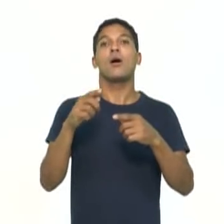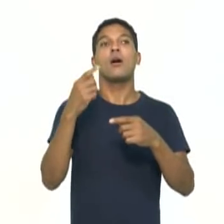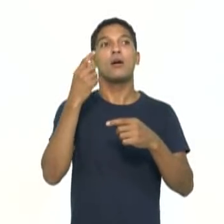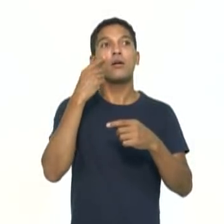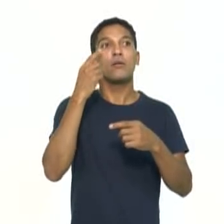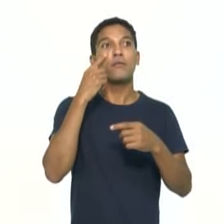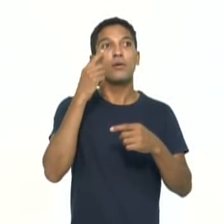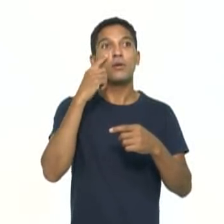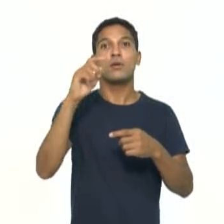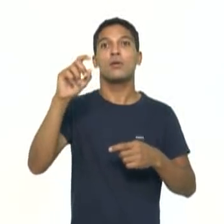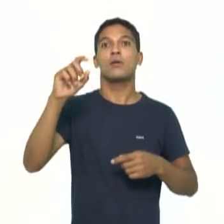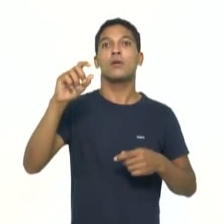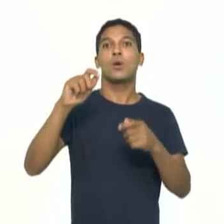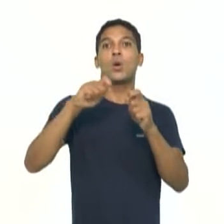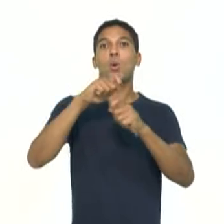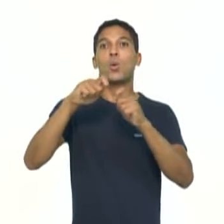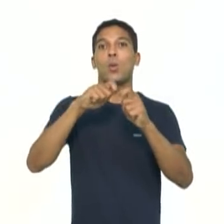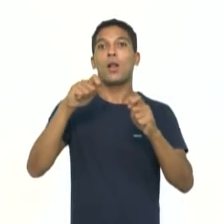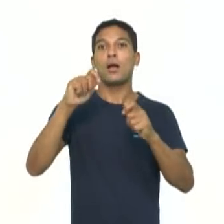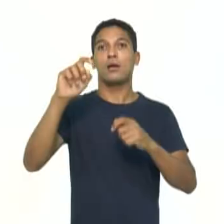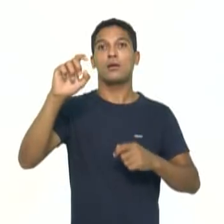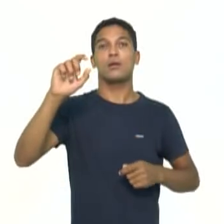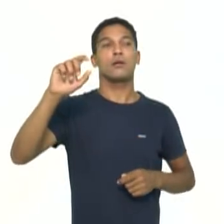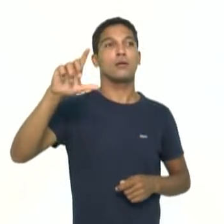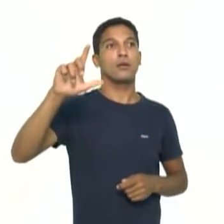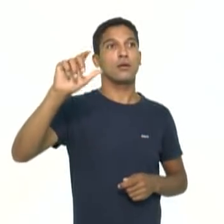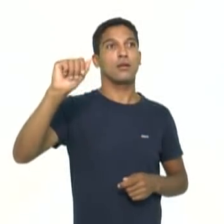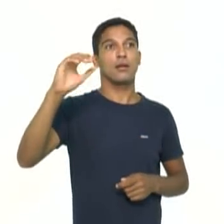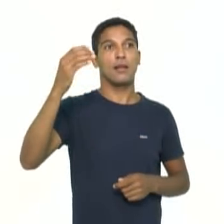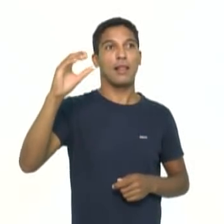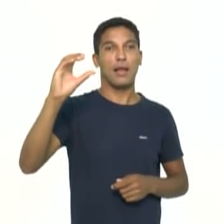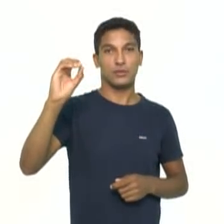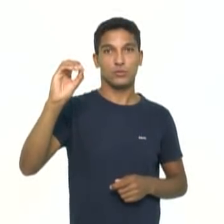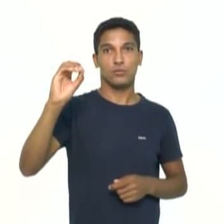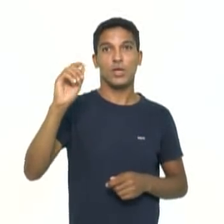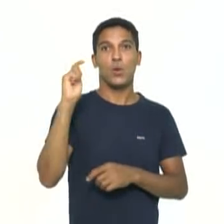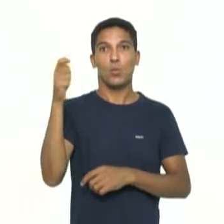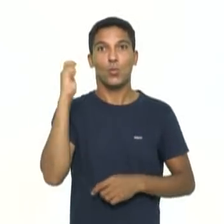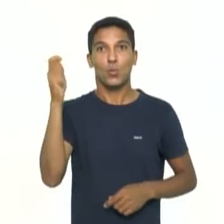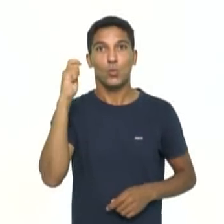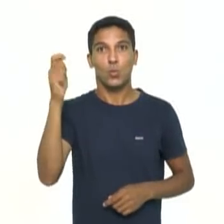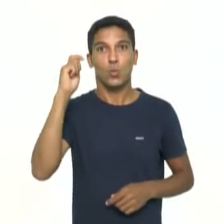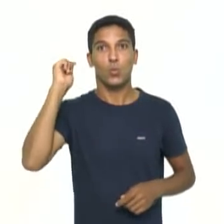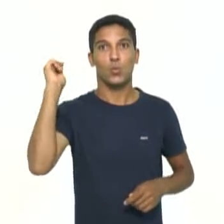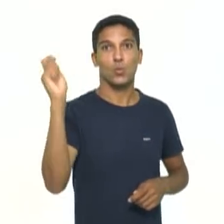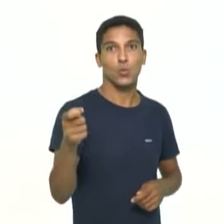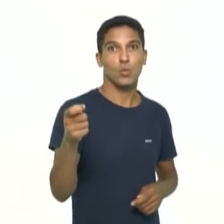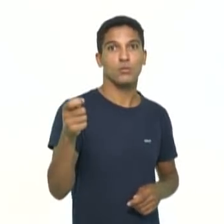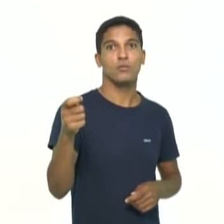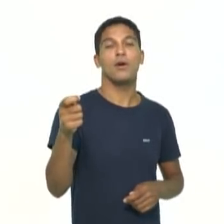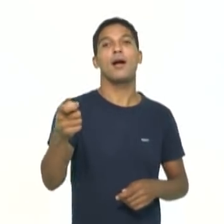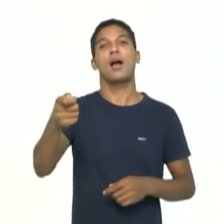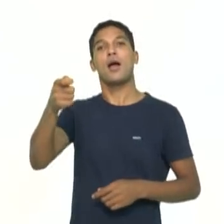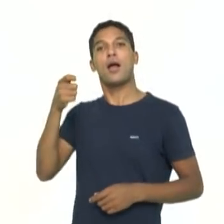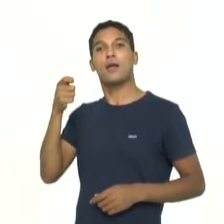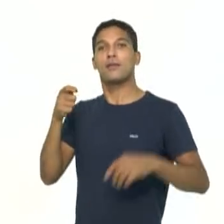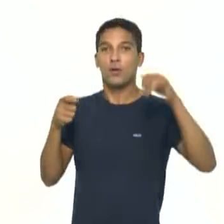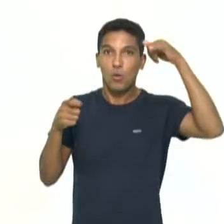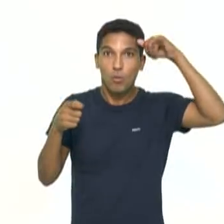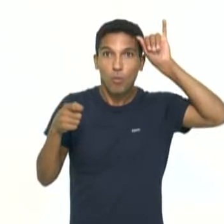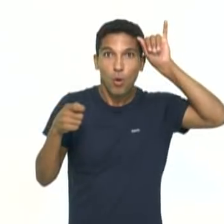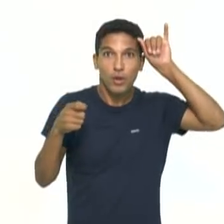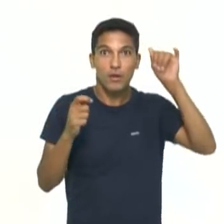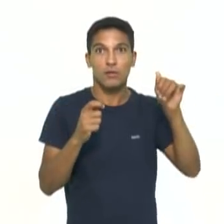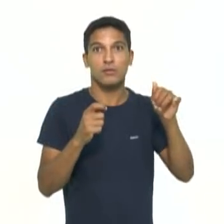como era feito o laço. Porque, claro, haviam os gados que se desgarravam, então eles tinham que laçar e trazer o gado de